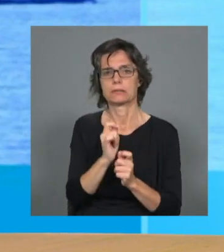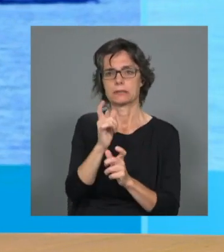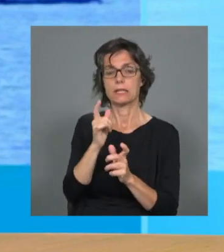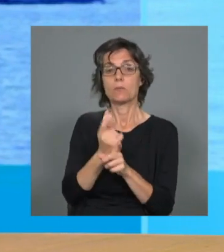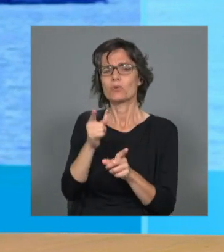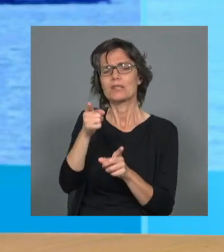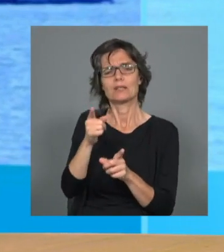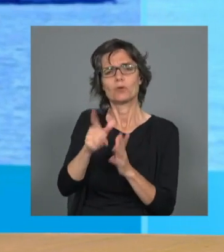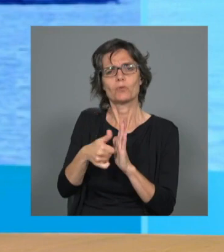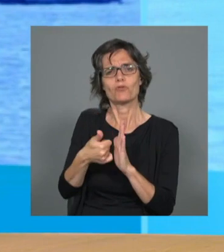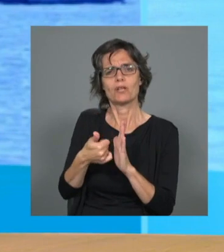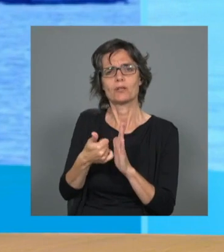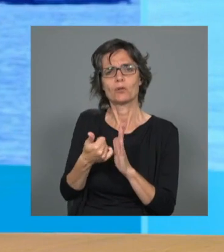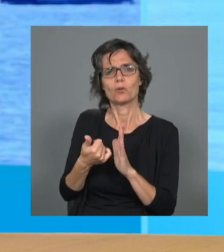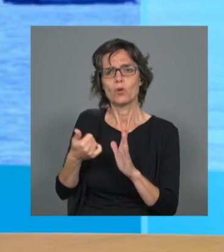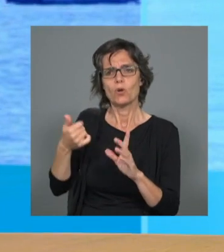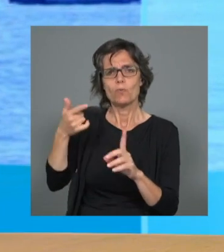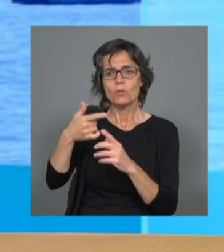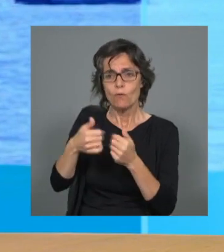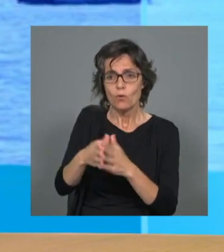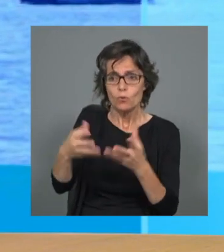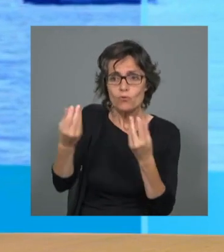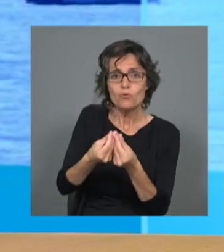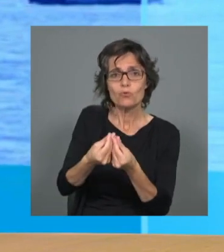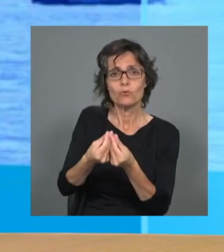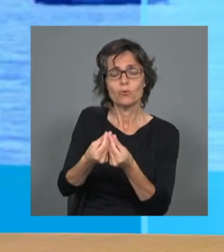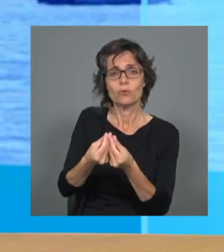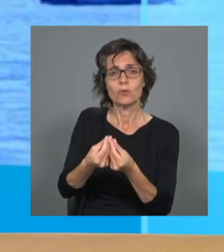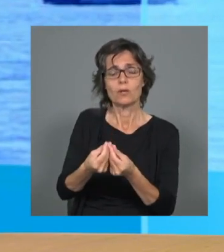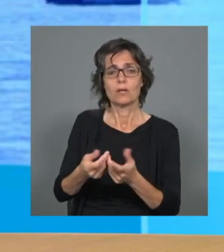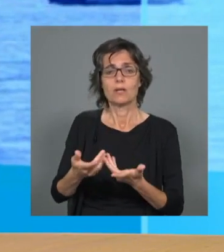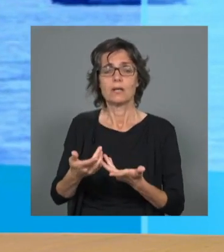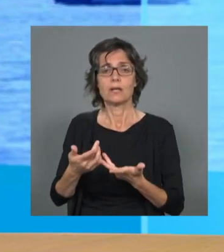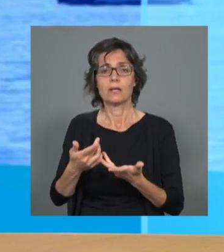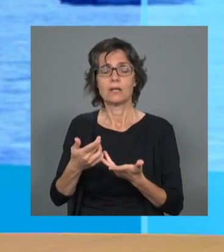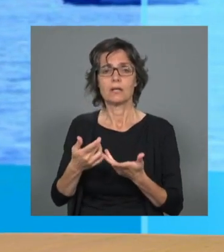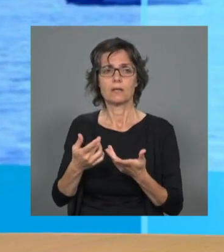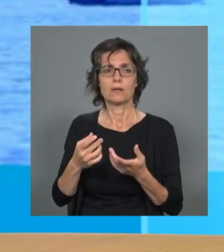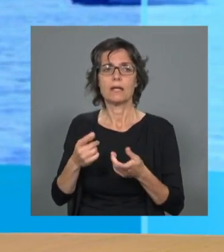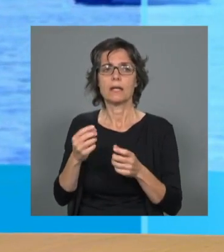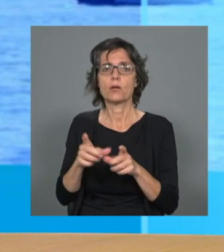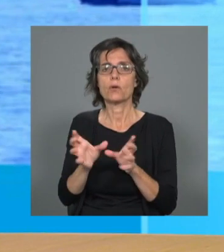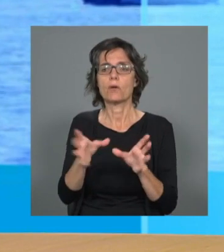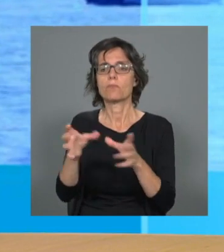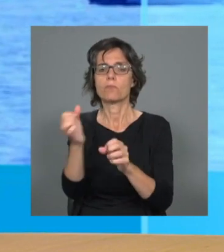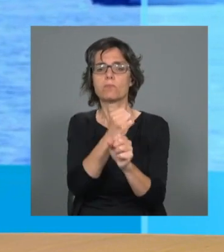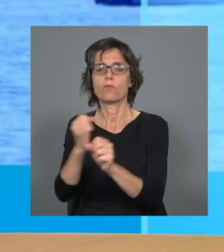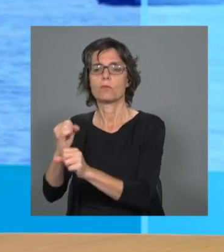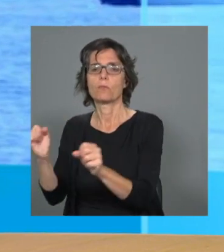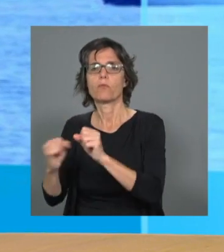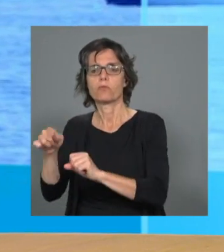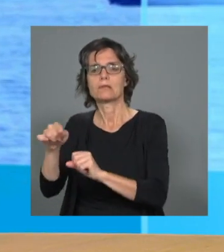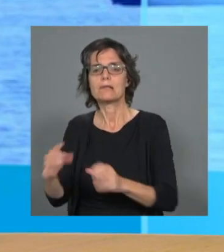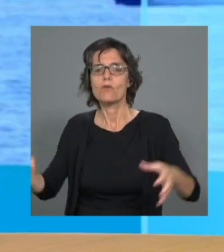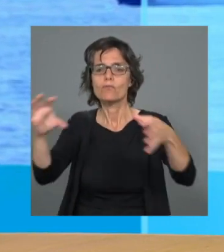fosse assim uma pequena equipa a pensar nisto, mas sim os dois movimentos enquanto um todo. E percebemos rapidamente que este